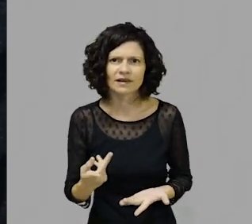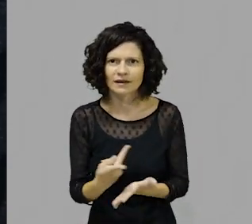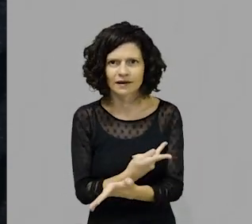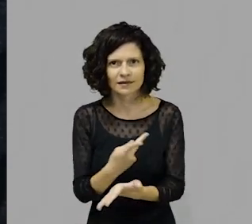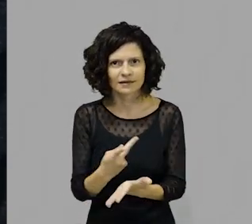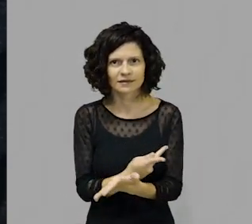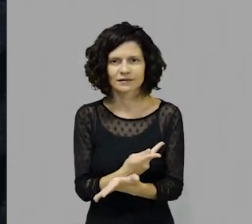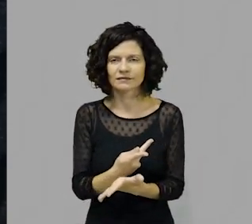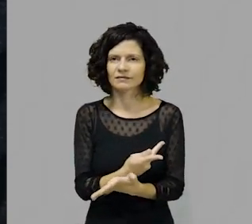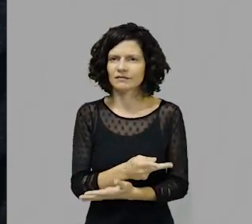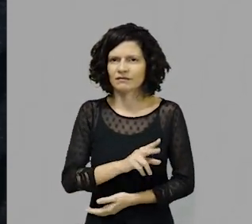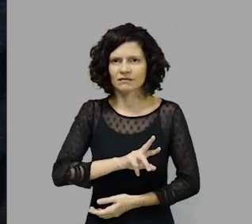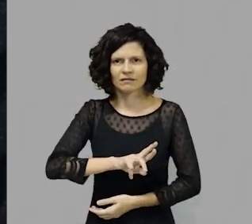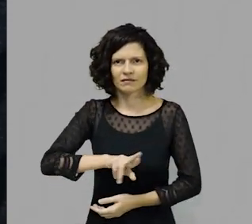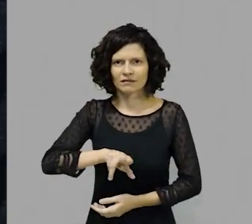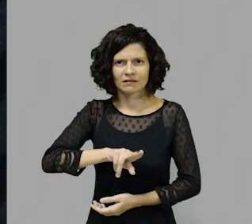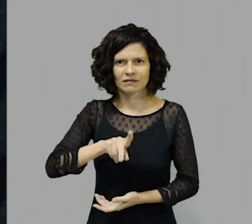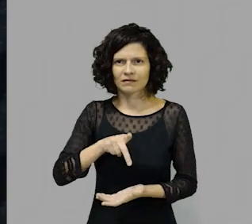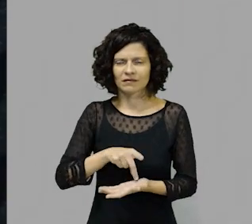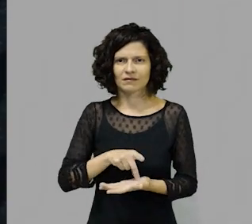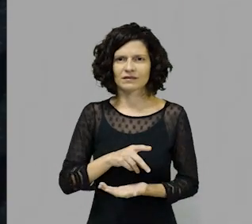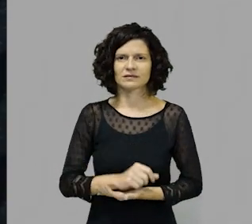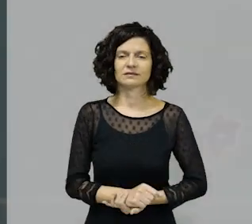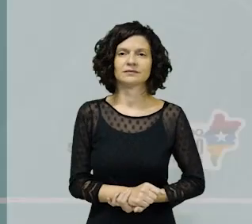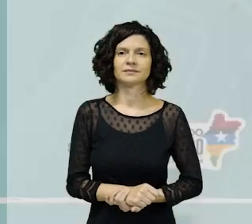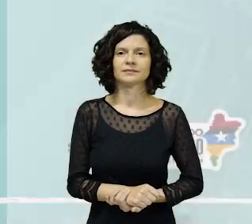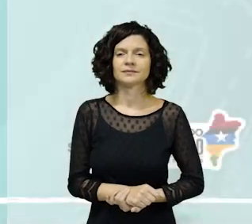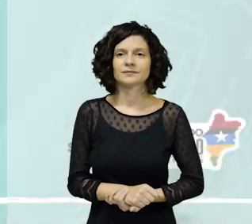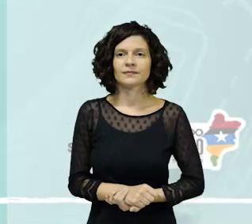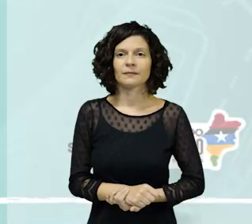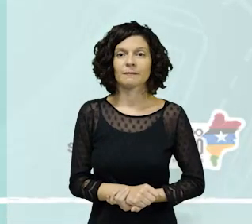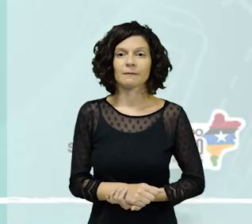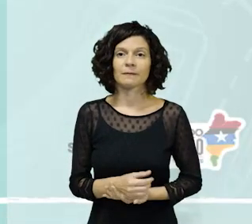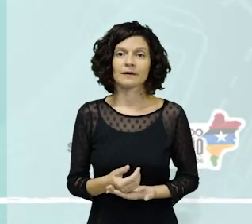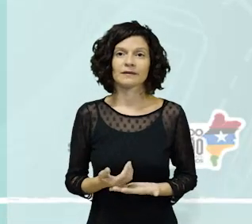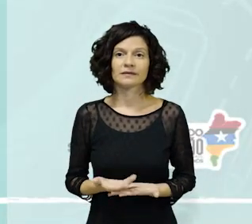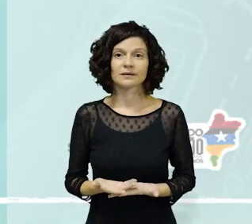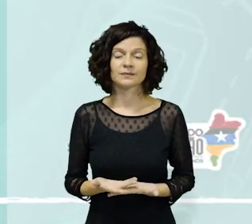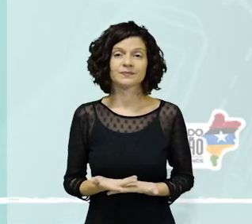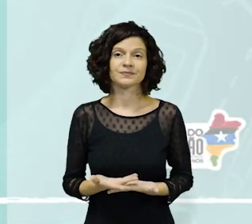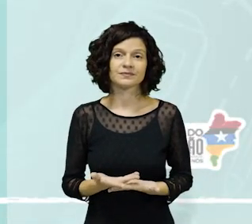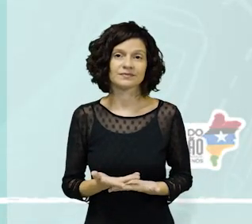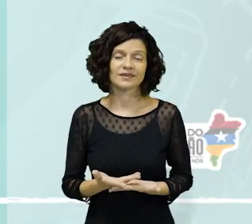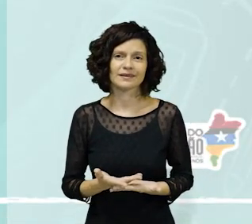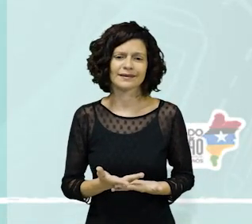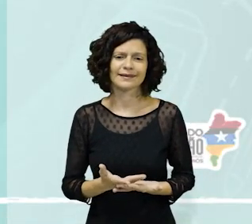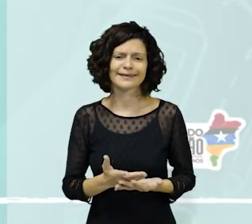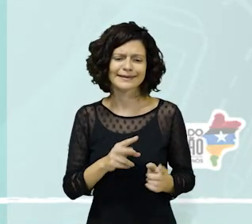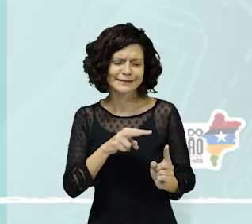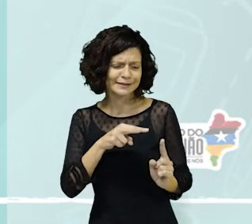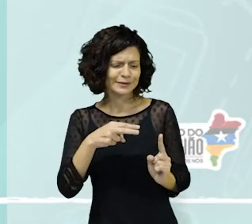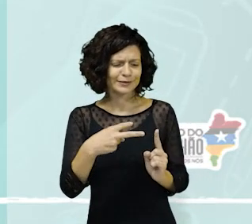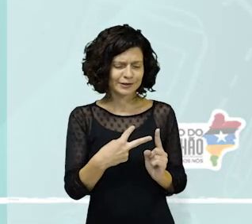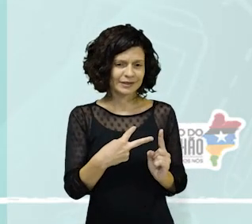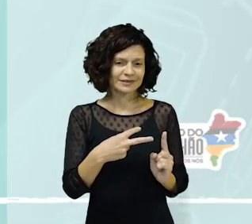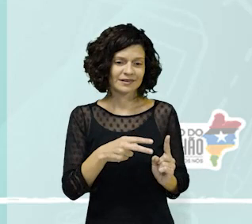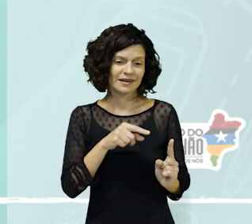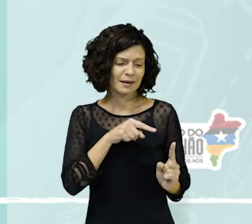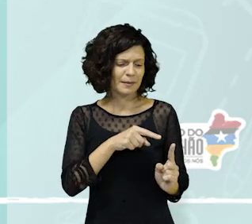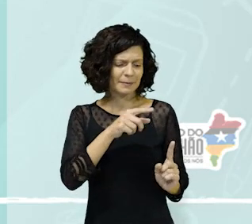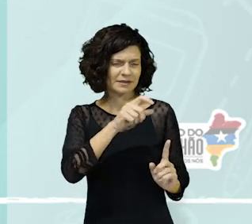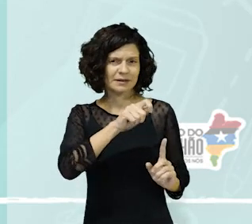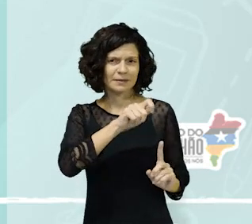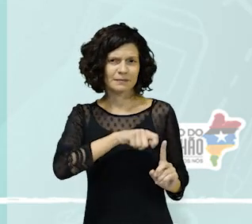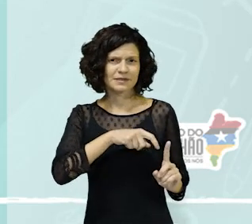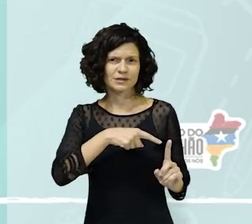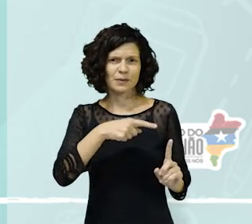errada, é uma generalização bastante equivocada. Por essa visão, os pobres eles passam a ser vistos como incapazes